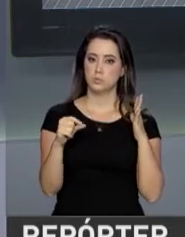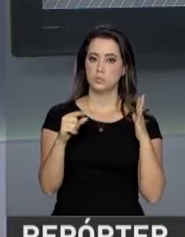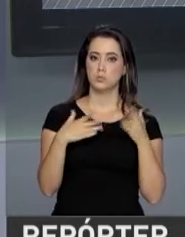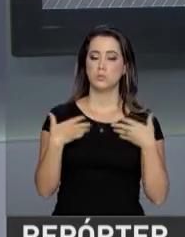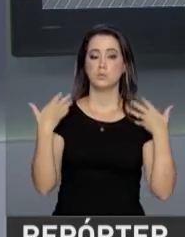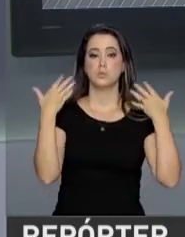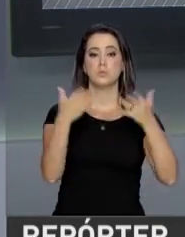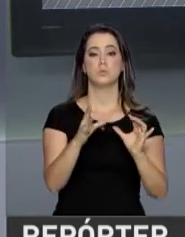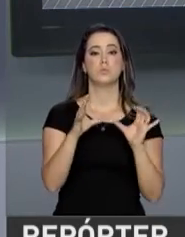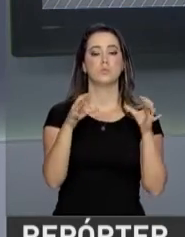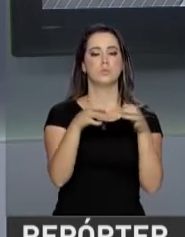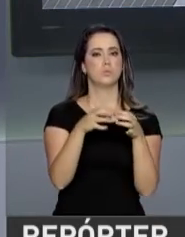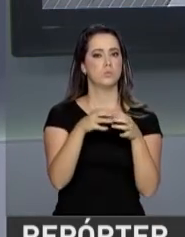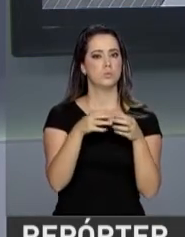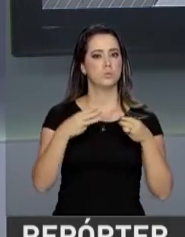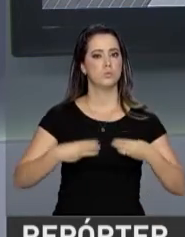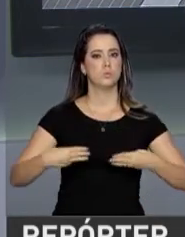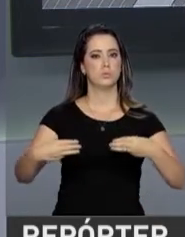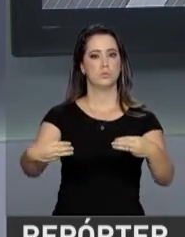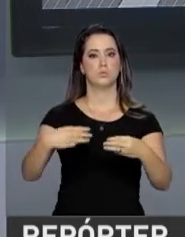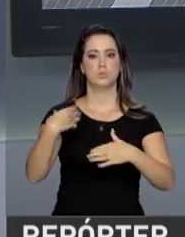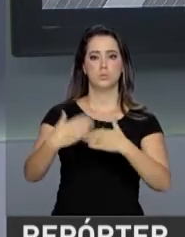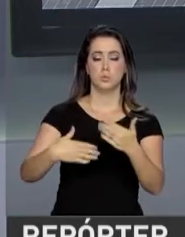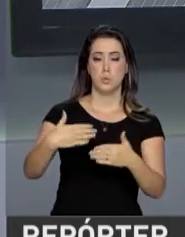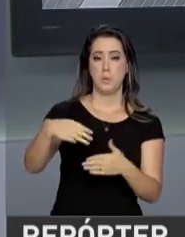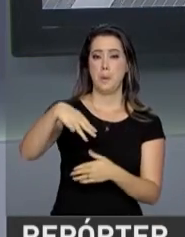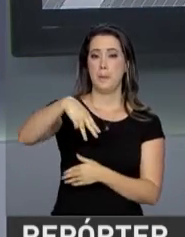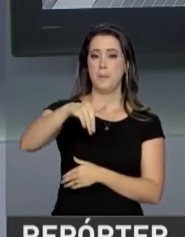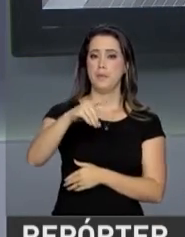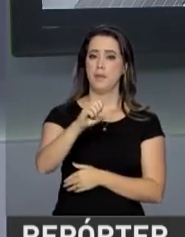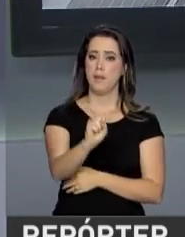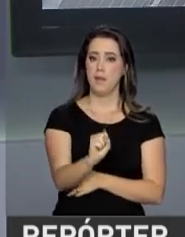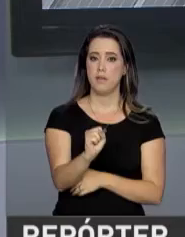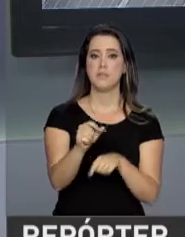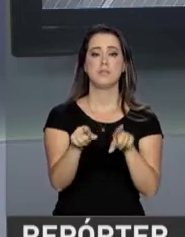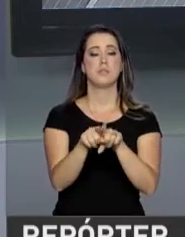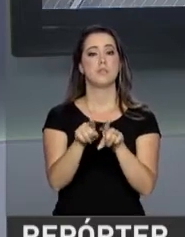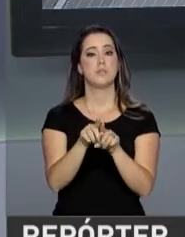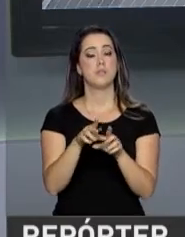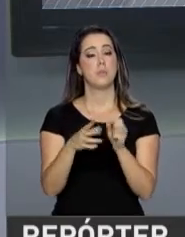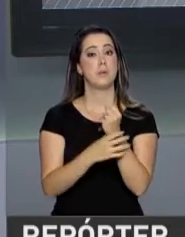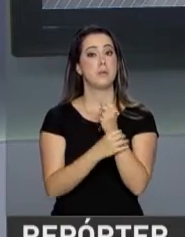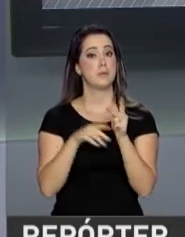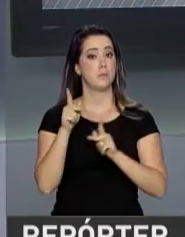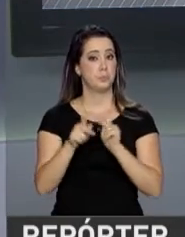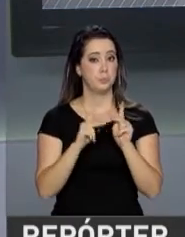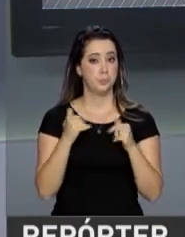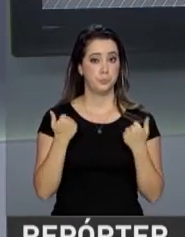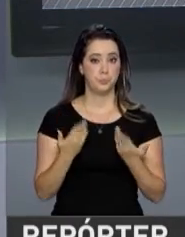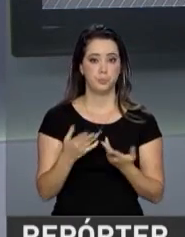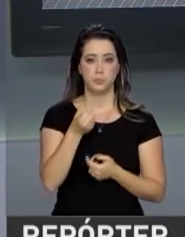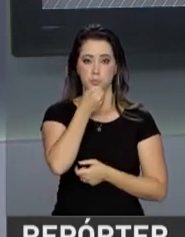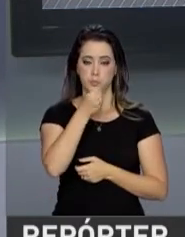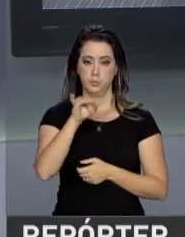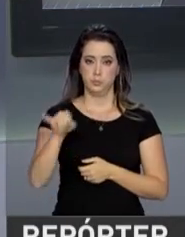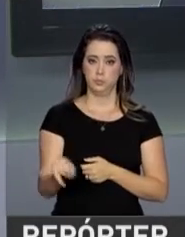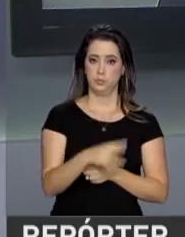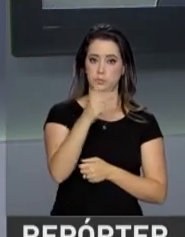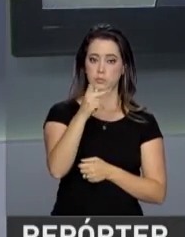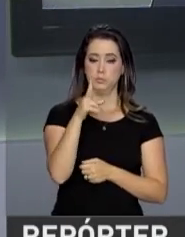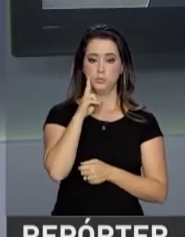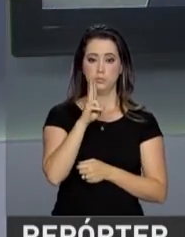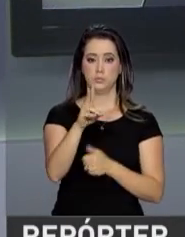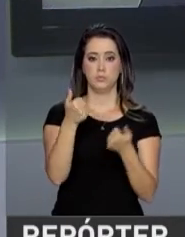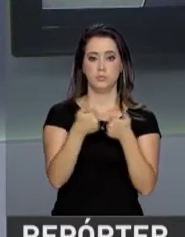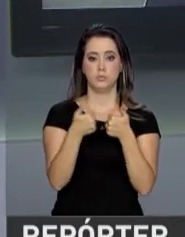planalto fazem parte do comitê os ministérios do desenvolvimento social e da segurança pública o repórter joão pedro neto